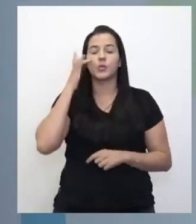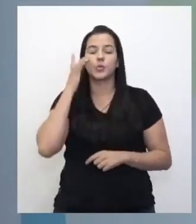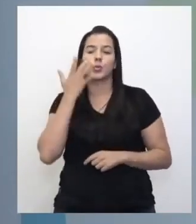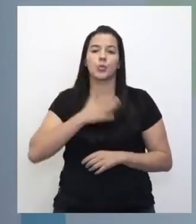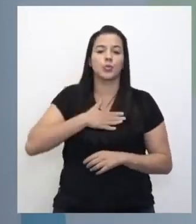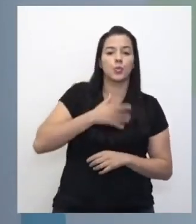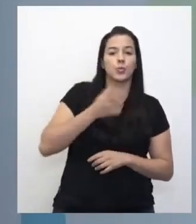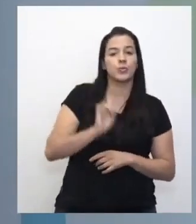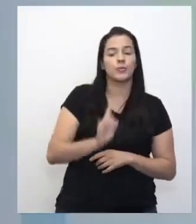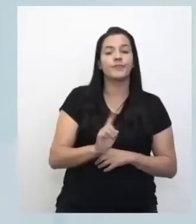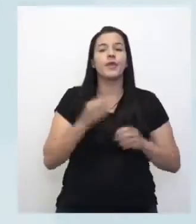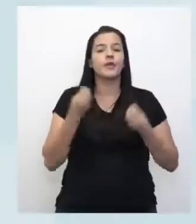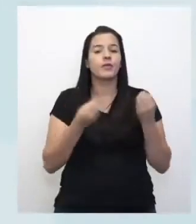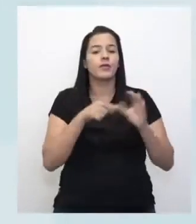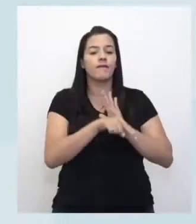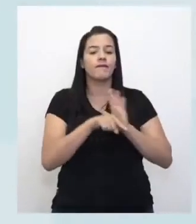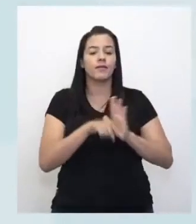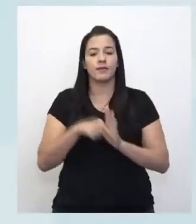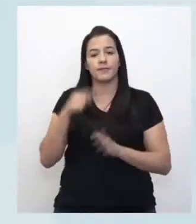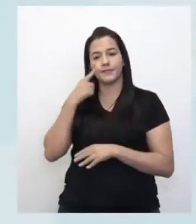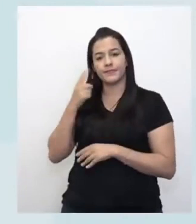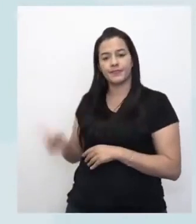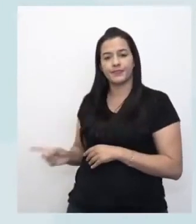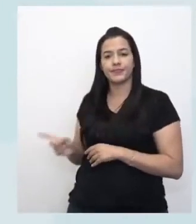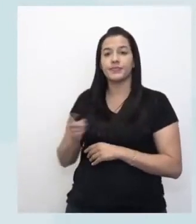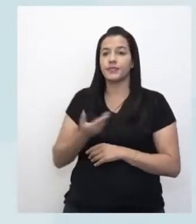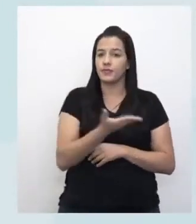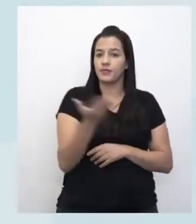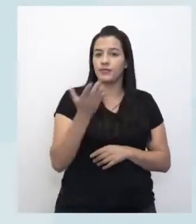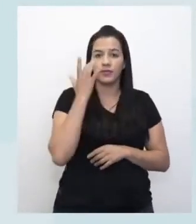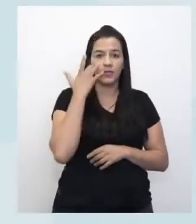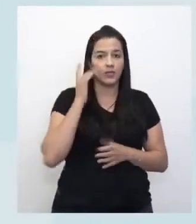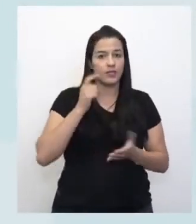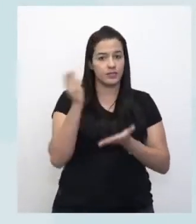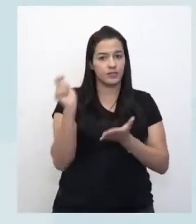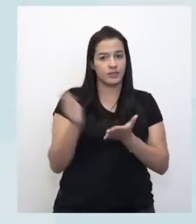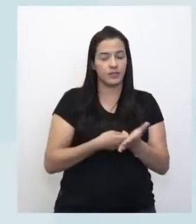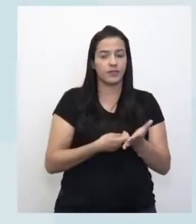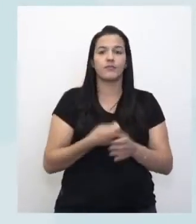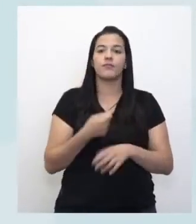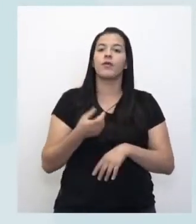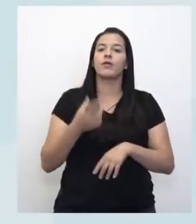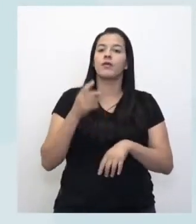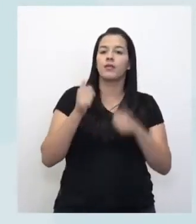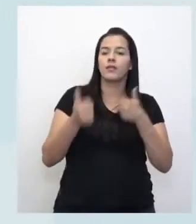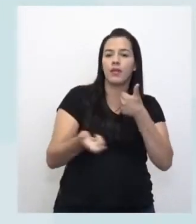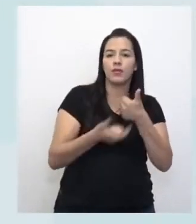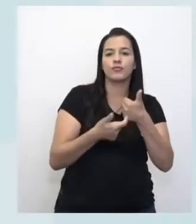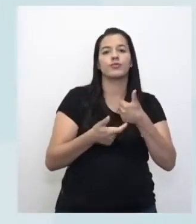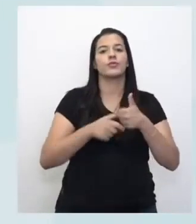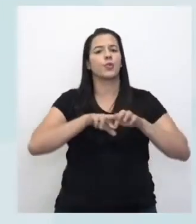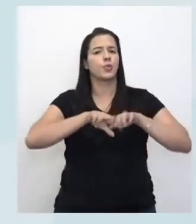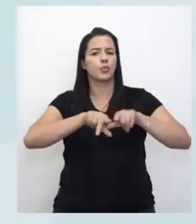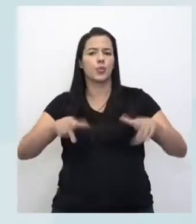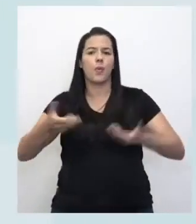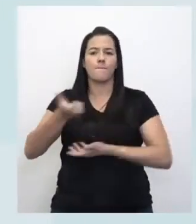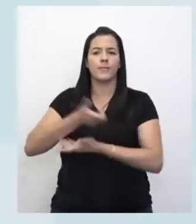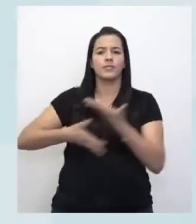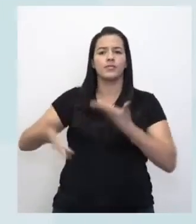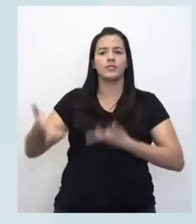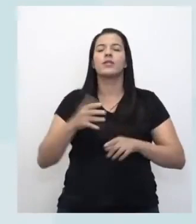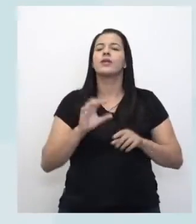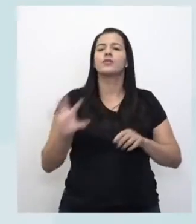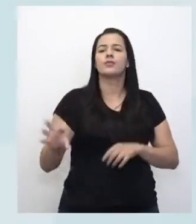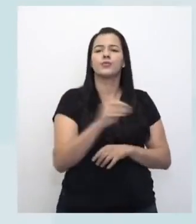aula. Não esqueça de avaliar a nossa aula, tá aí na tela, olha só, dizer o que você achou, se inscreva no canal, dá o joinha, curte, compartilha, é